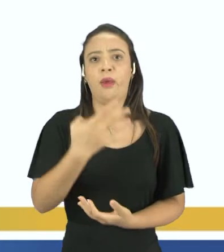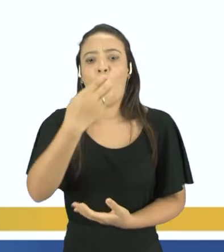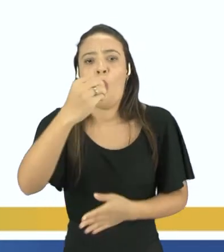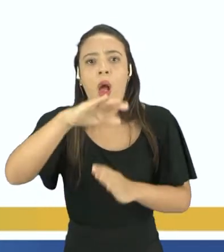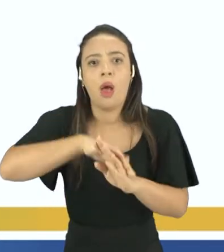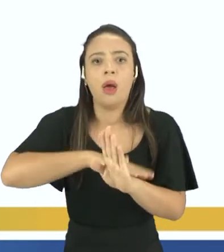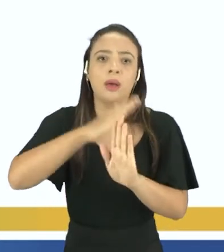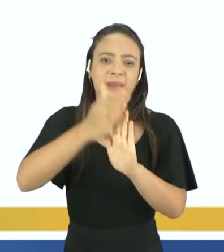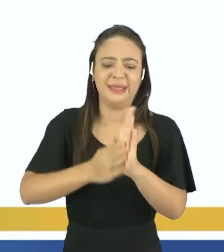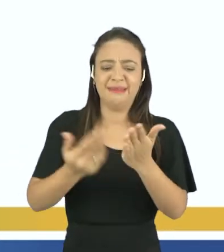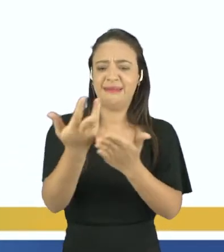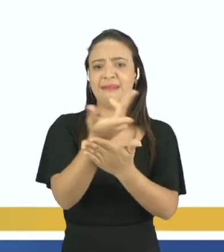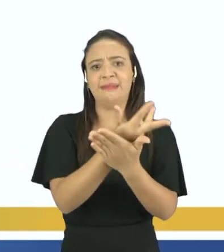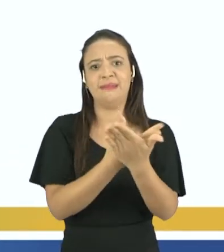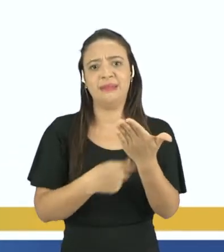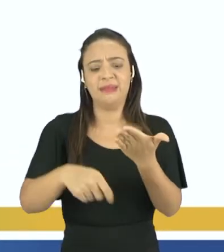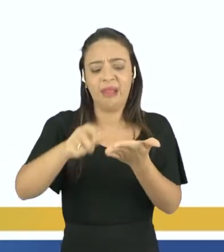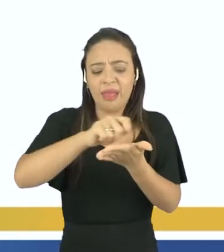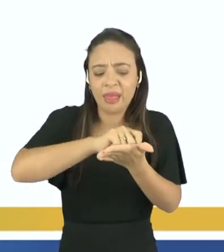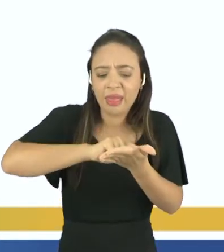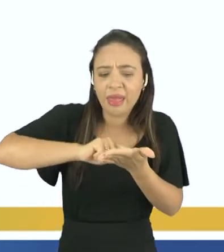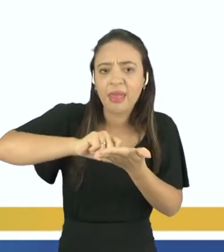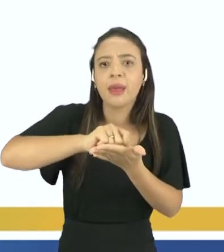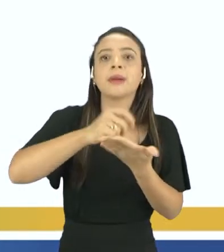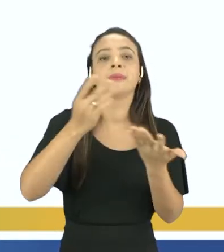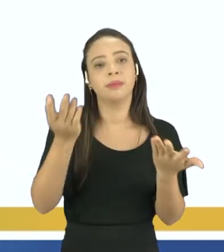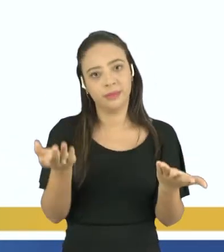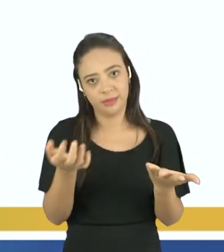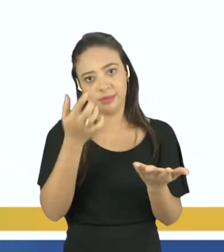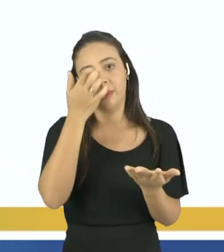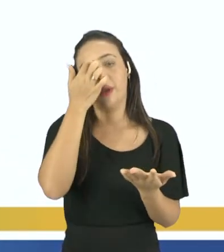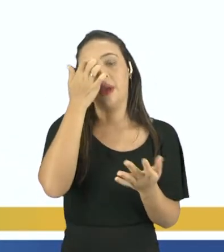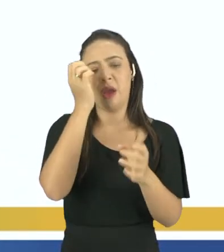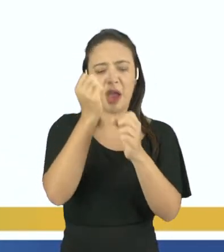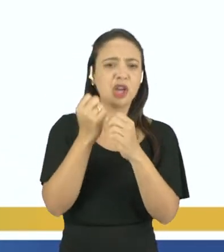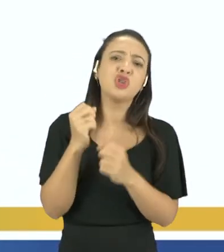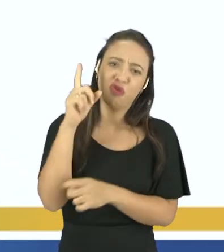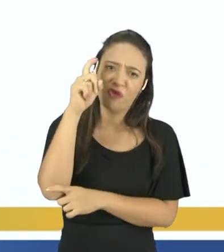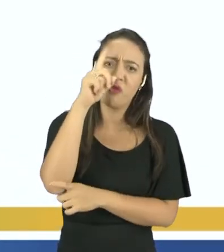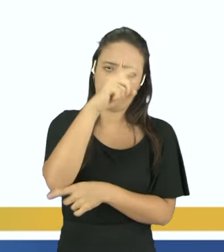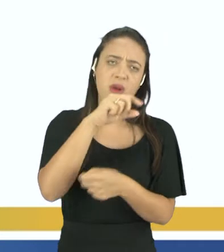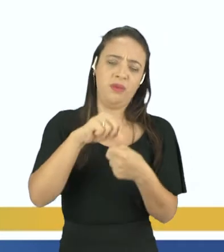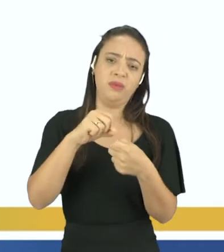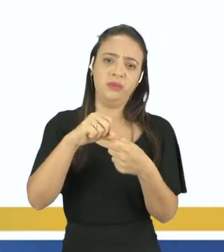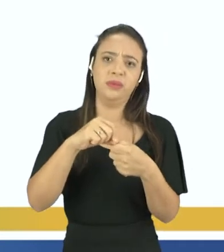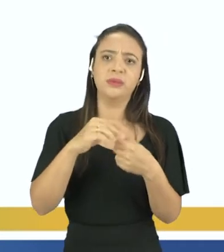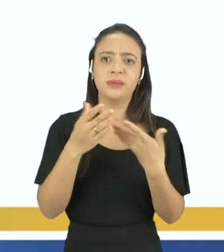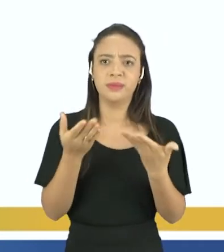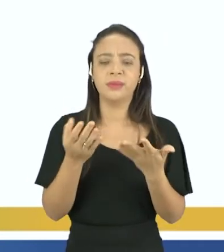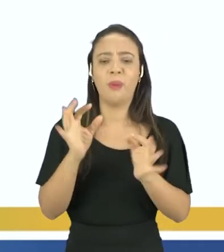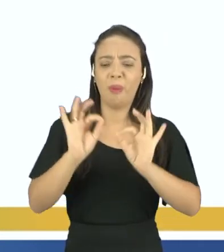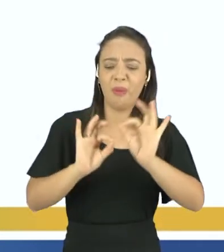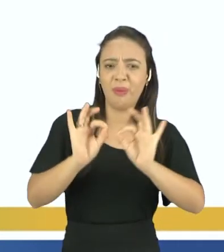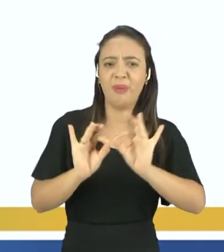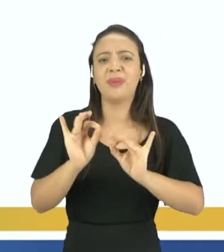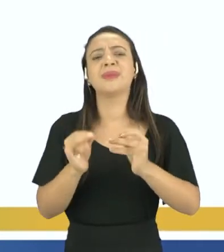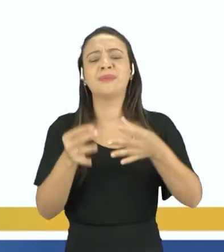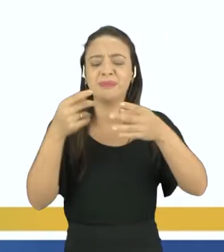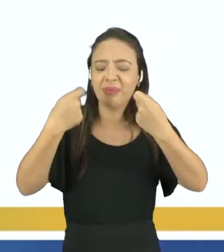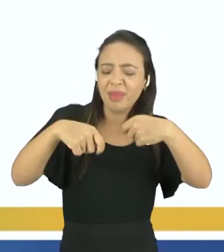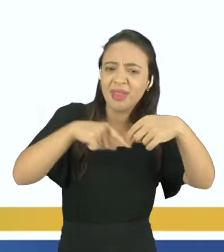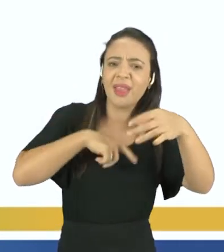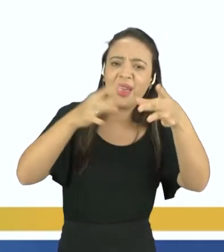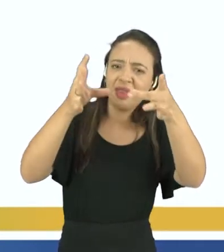40 lados para gente desenhar a mão né é uma é uma construção muito difícil né uma construção assim muito